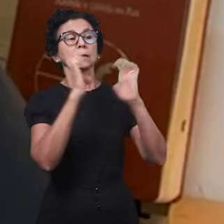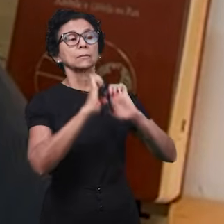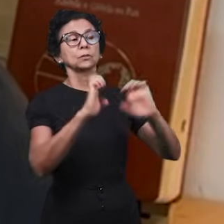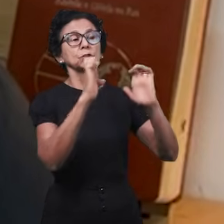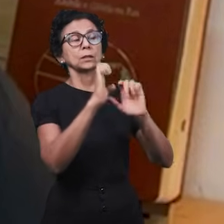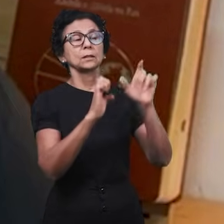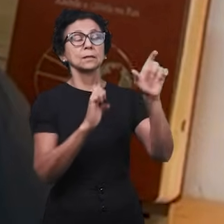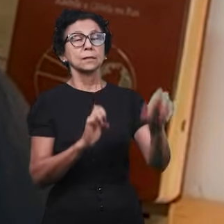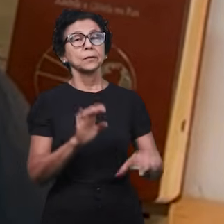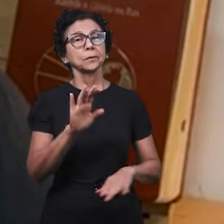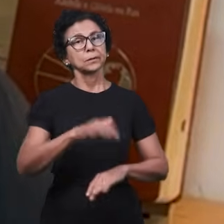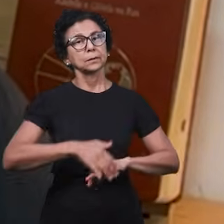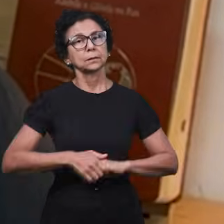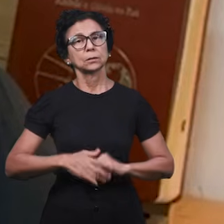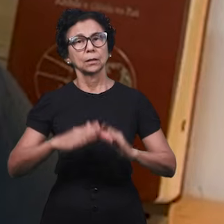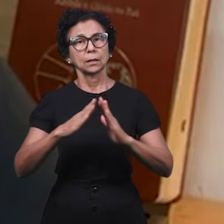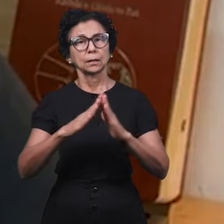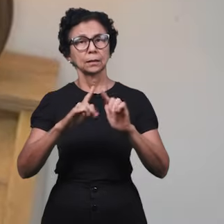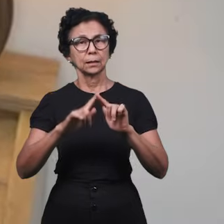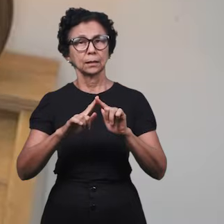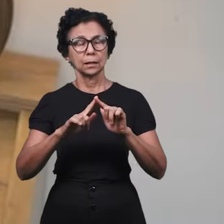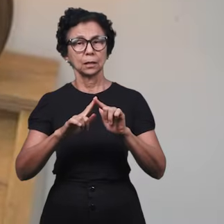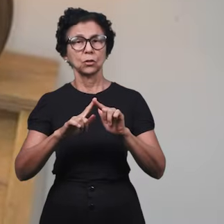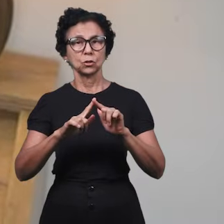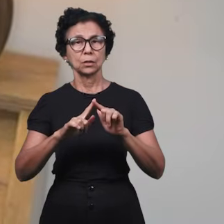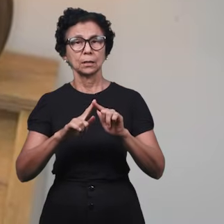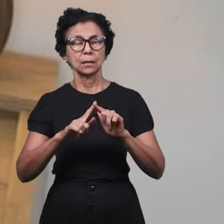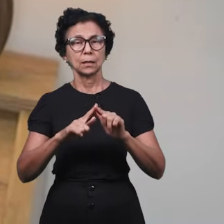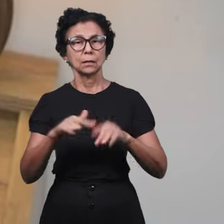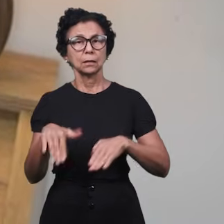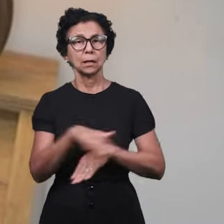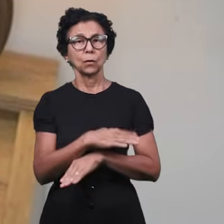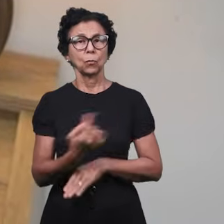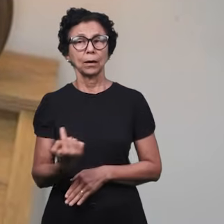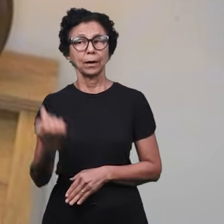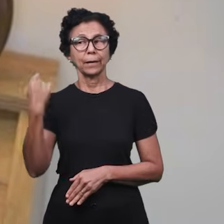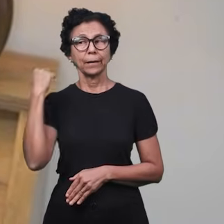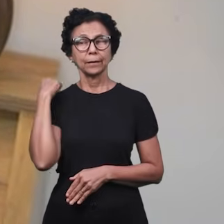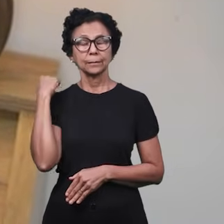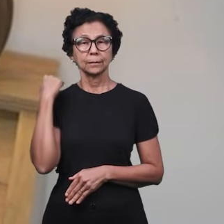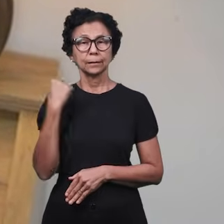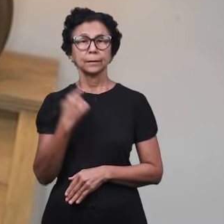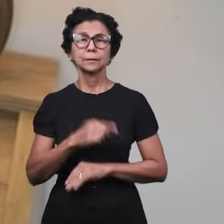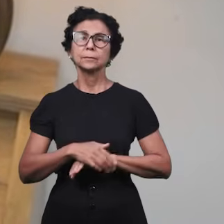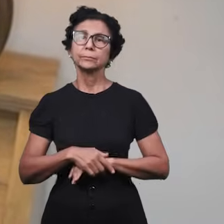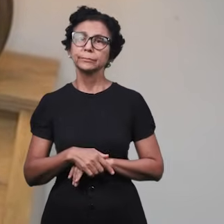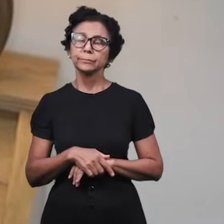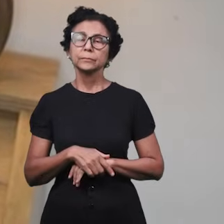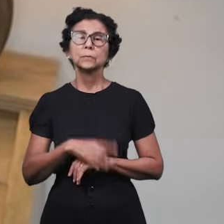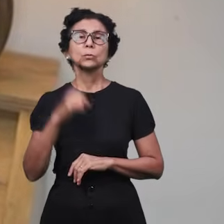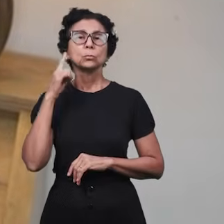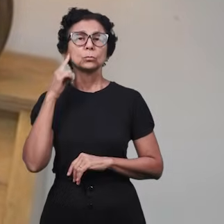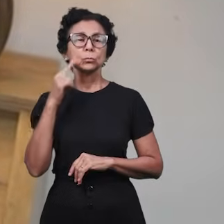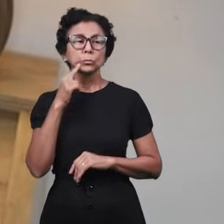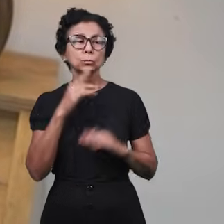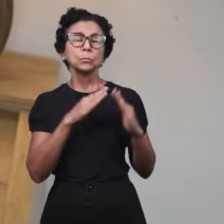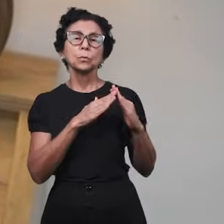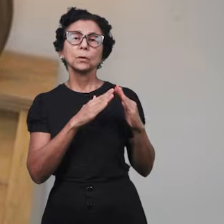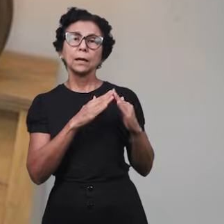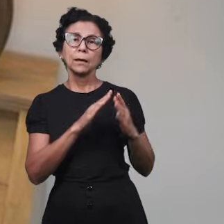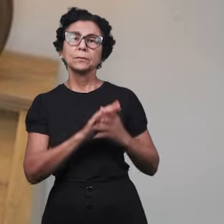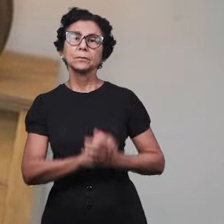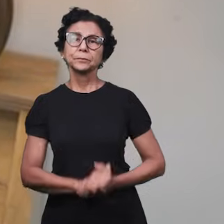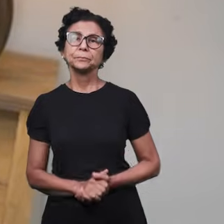na rua de trás da igreja, já um surdo, e ali a semente foi lançada. E uma